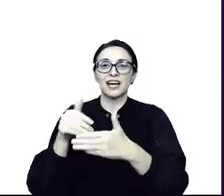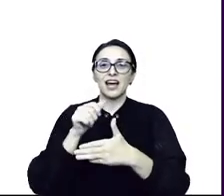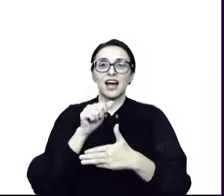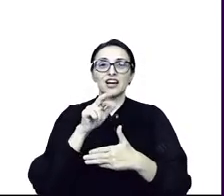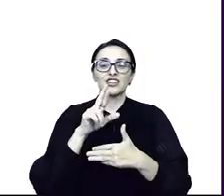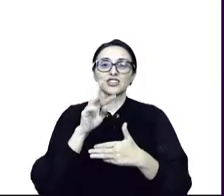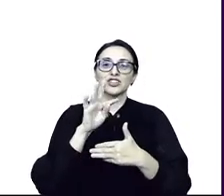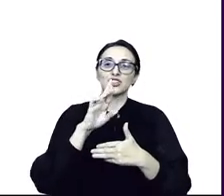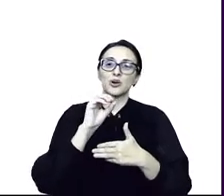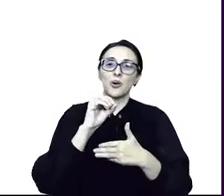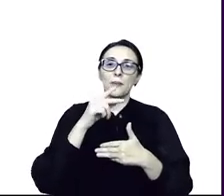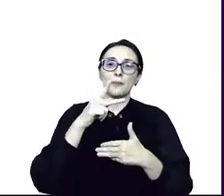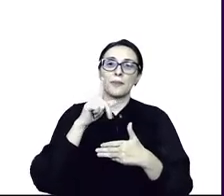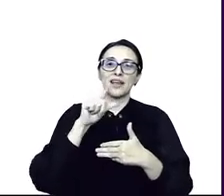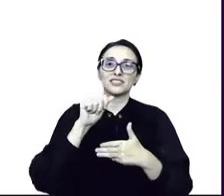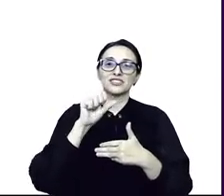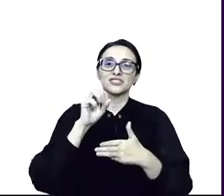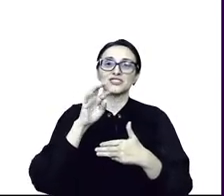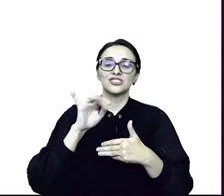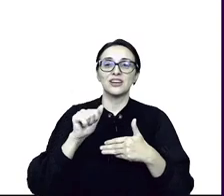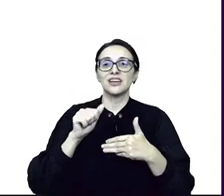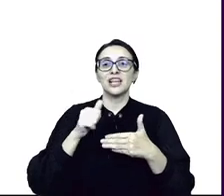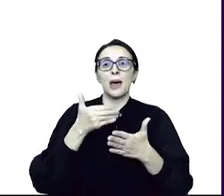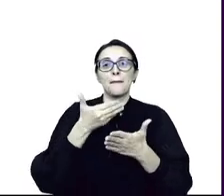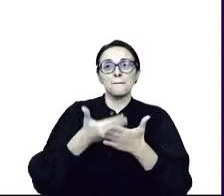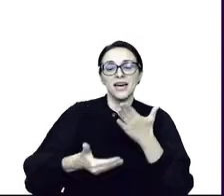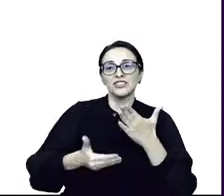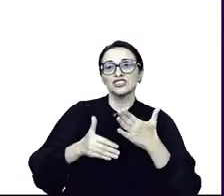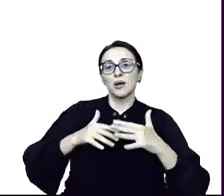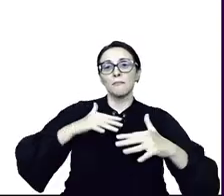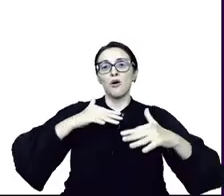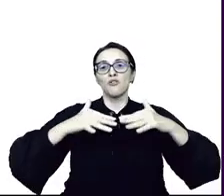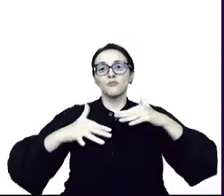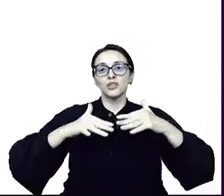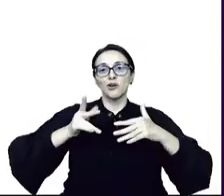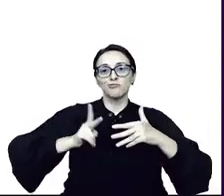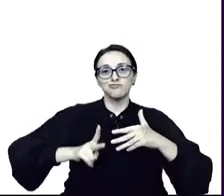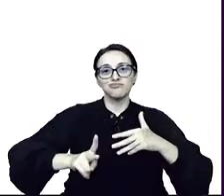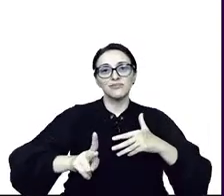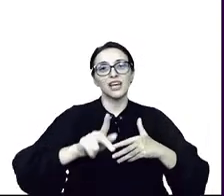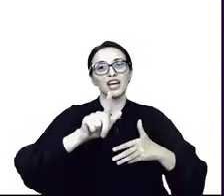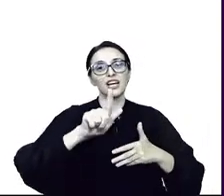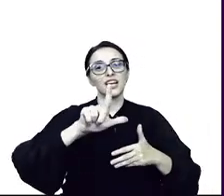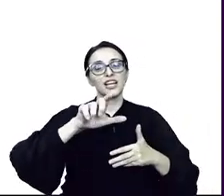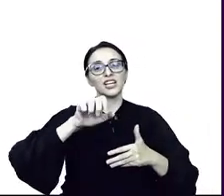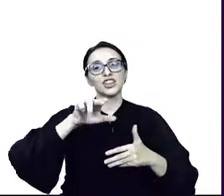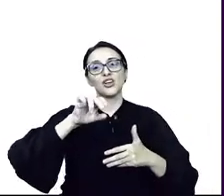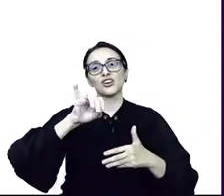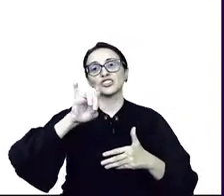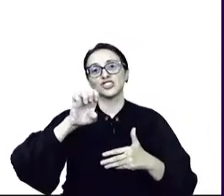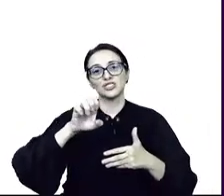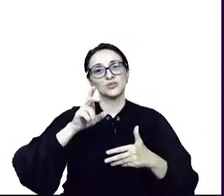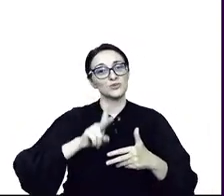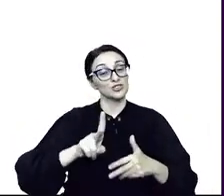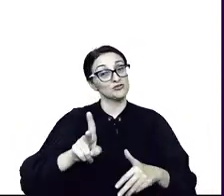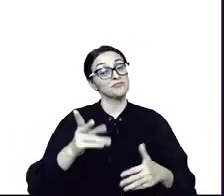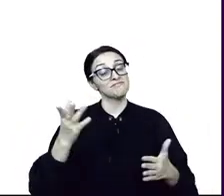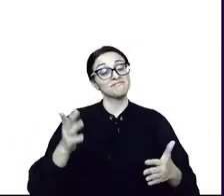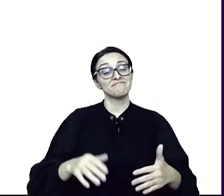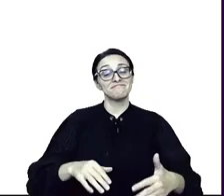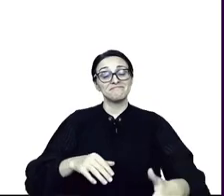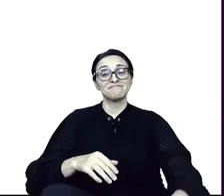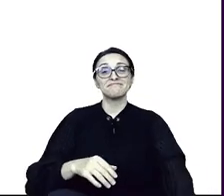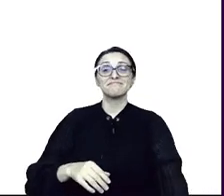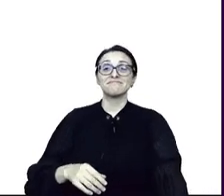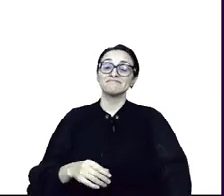Porque a perda de movimento dele continua e vai evoluir. E a glenoide está evoluindo. Zan, agora a dúvida é o tipo de